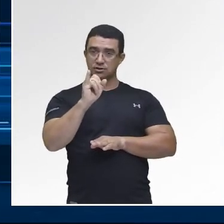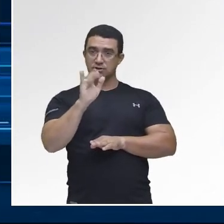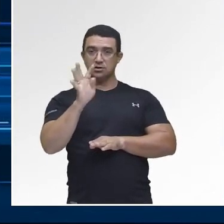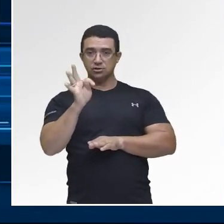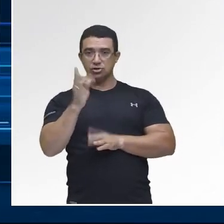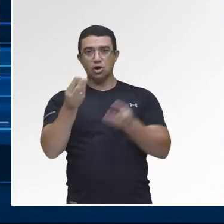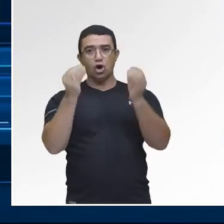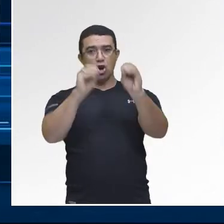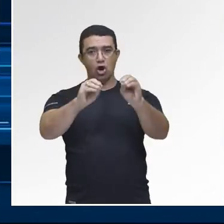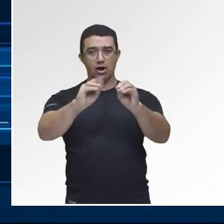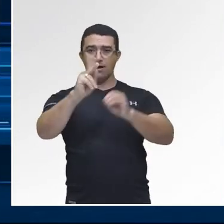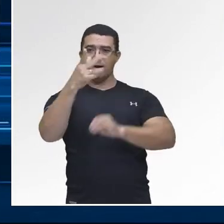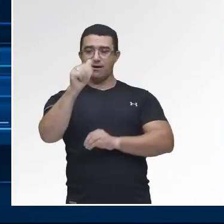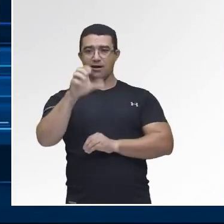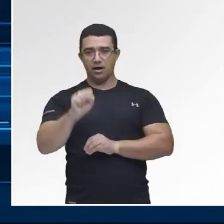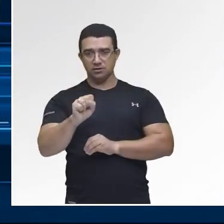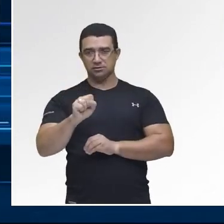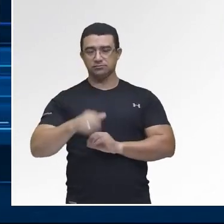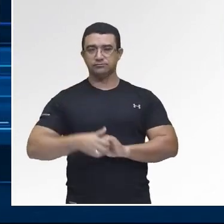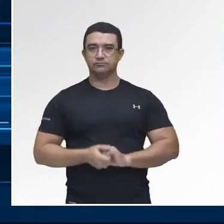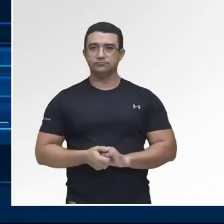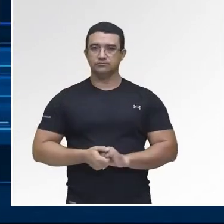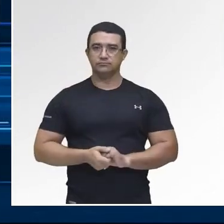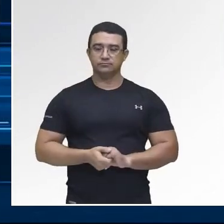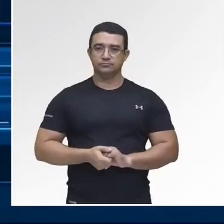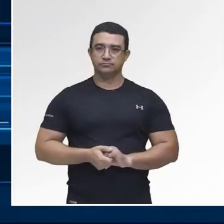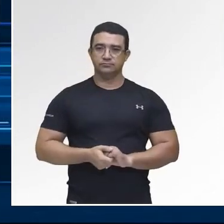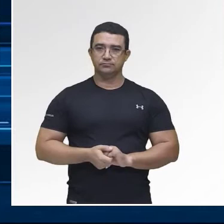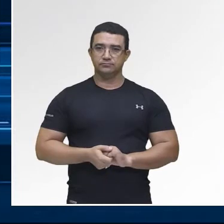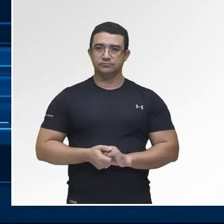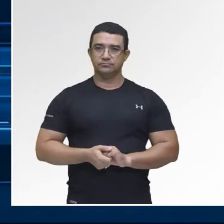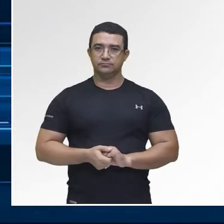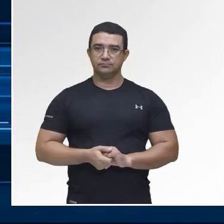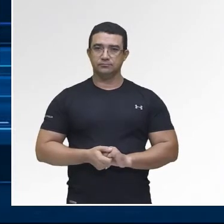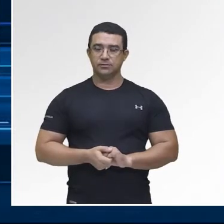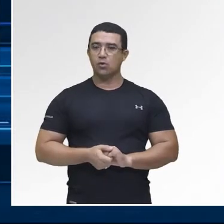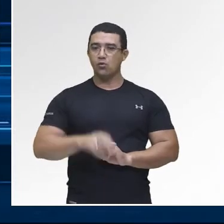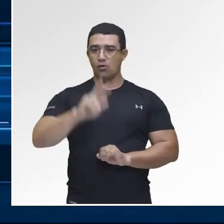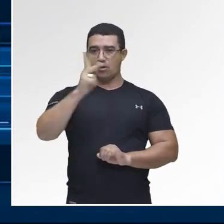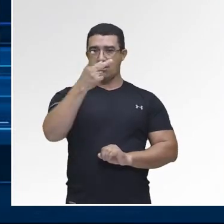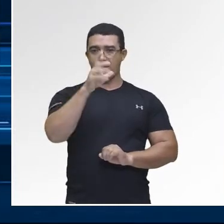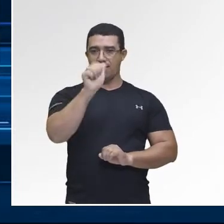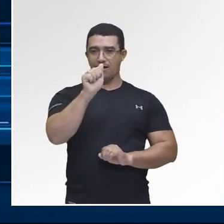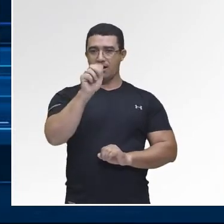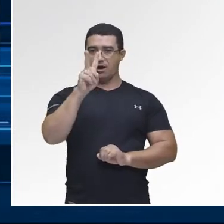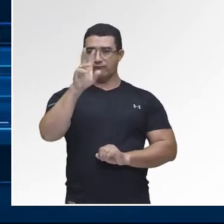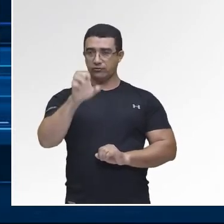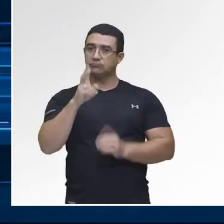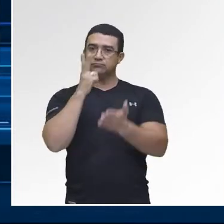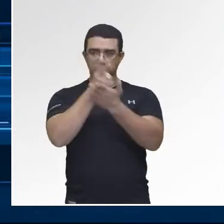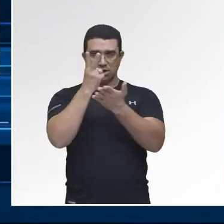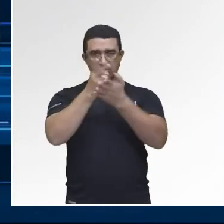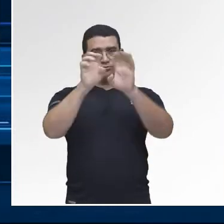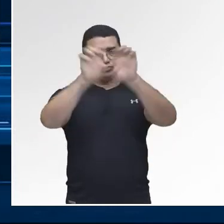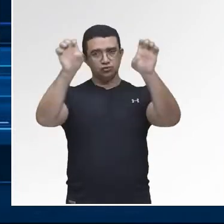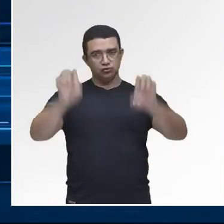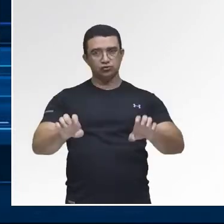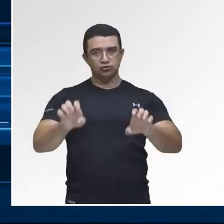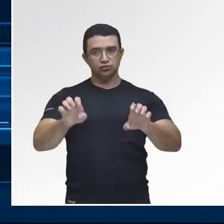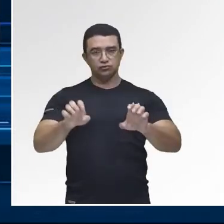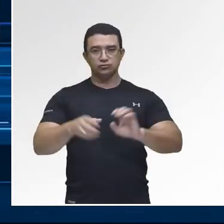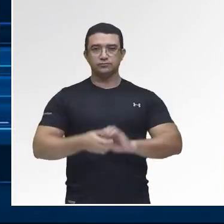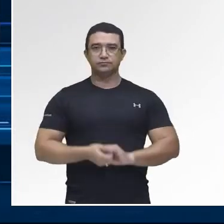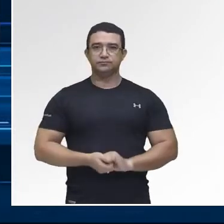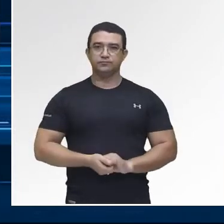certo? O have vai estar sempre presente nessa estrutura de frases do present perfect. Na forma negativa não é